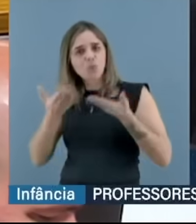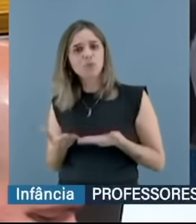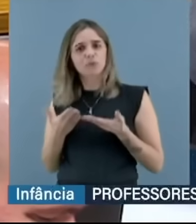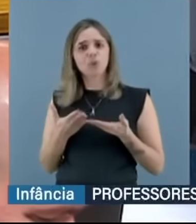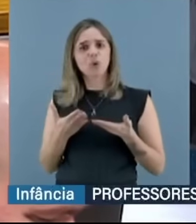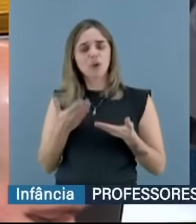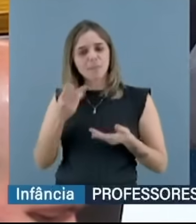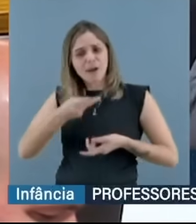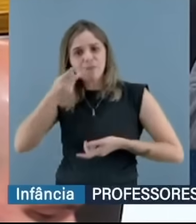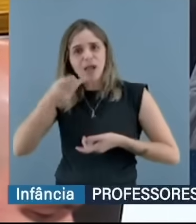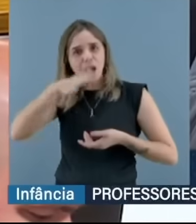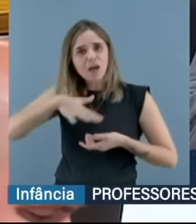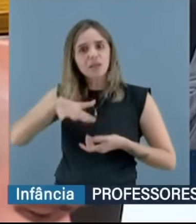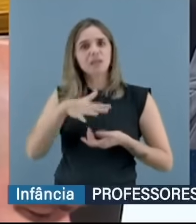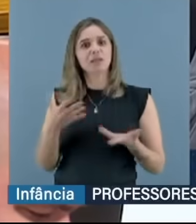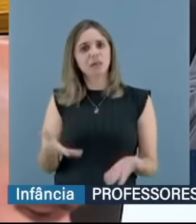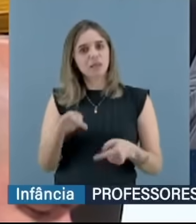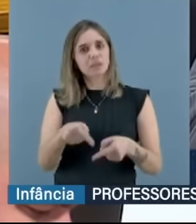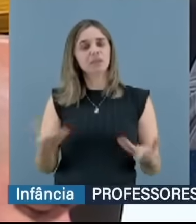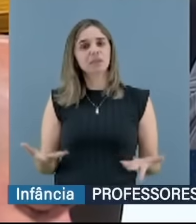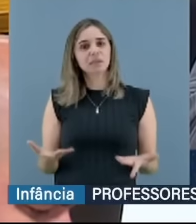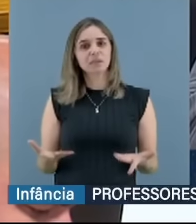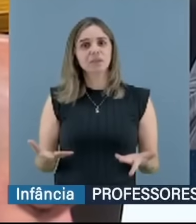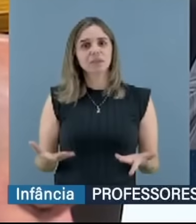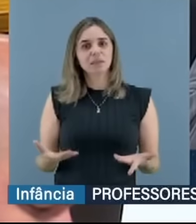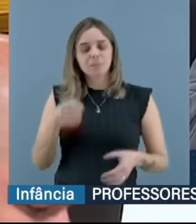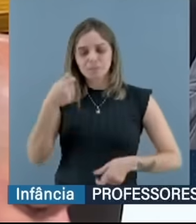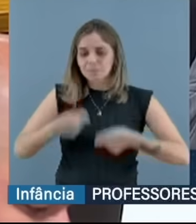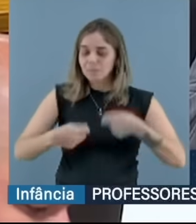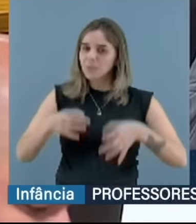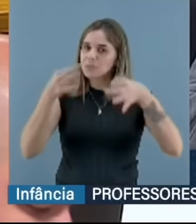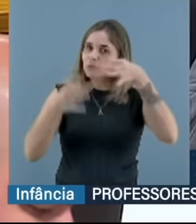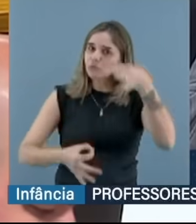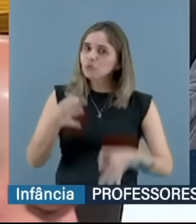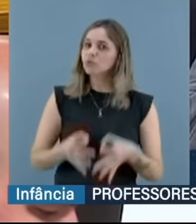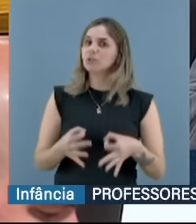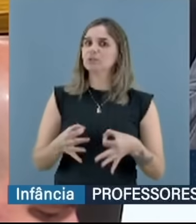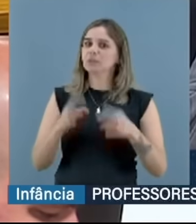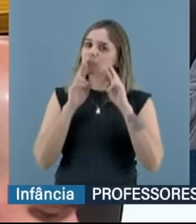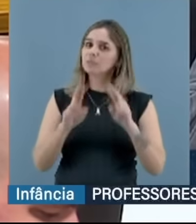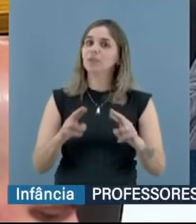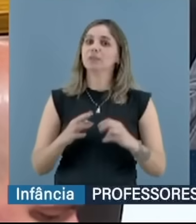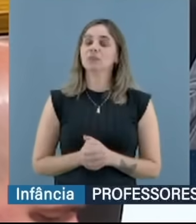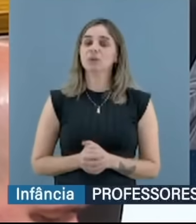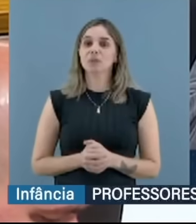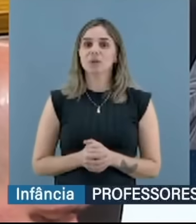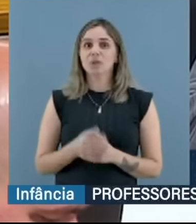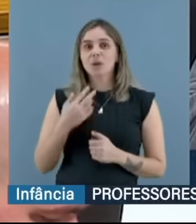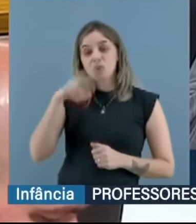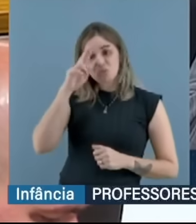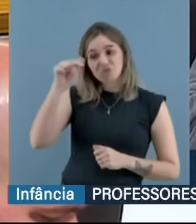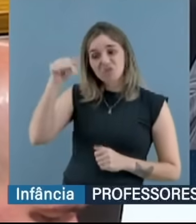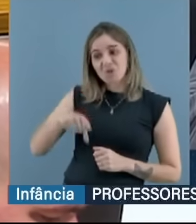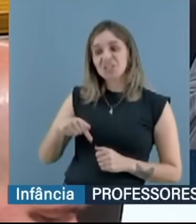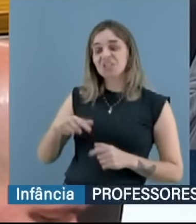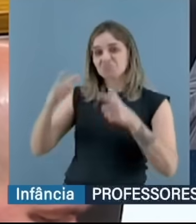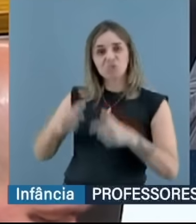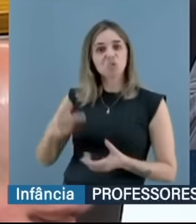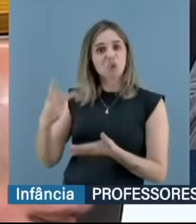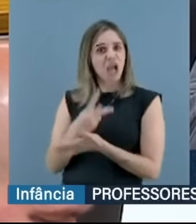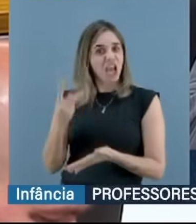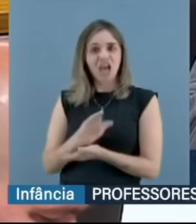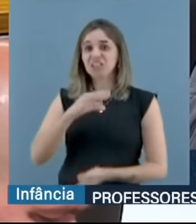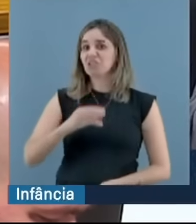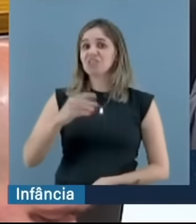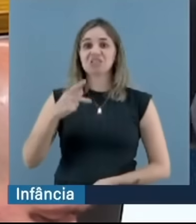justo, se levantou todo o entreveiro que aconteceu. Então eu termino aqui dizendo que o senhor, para mim, está no lugar errado, a CPMI perdeu o